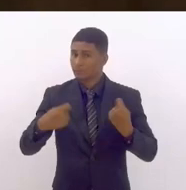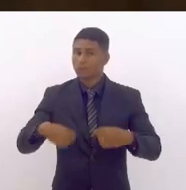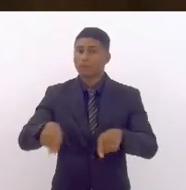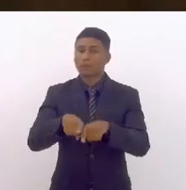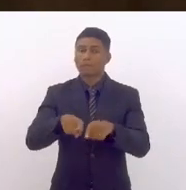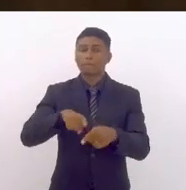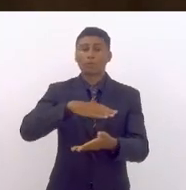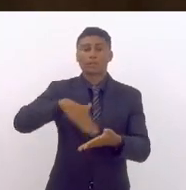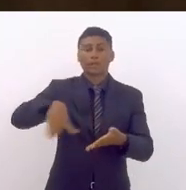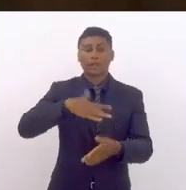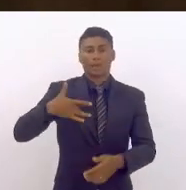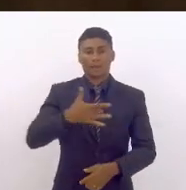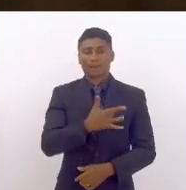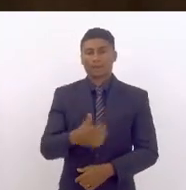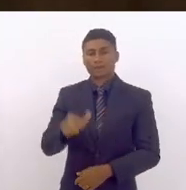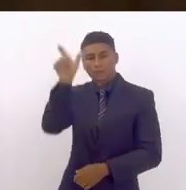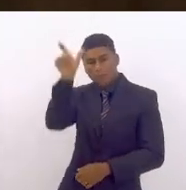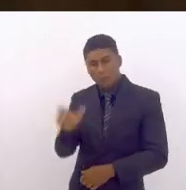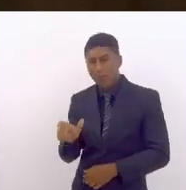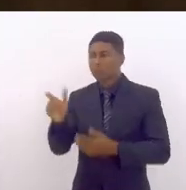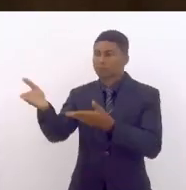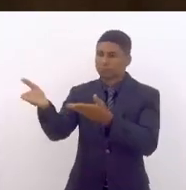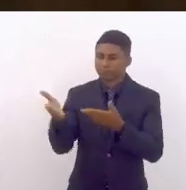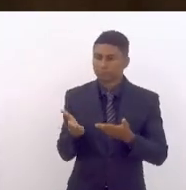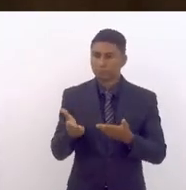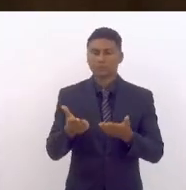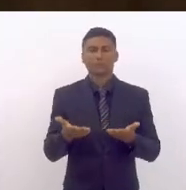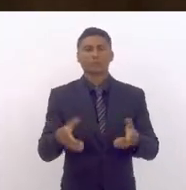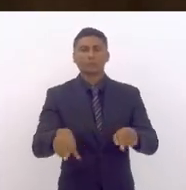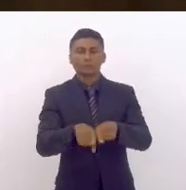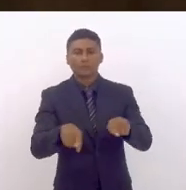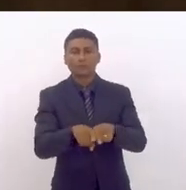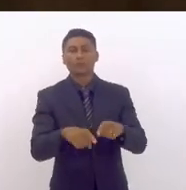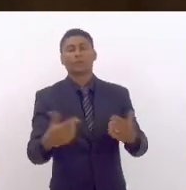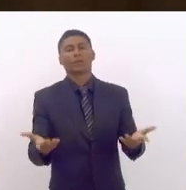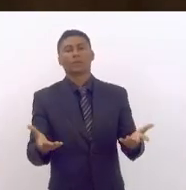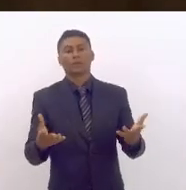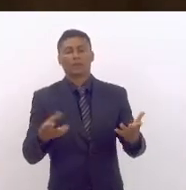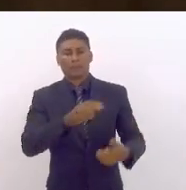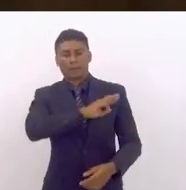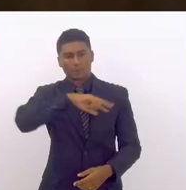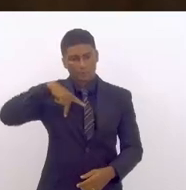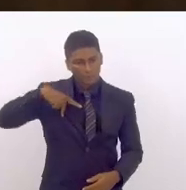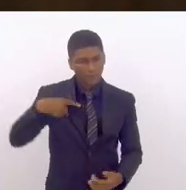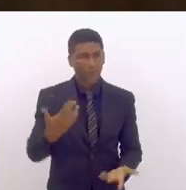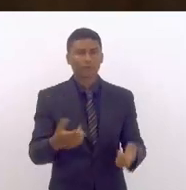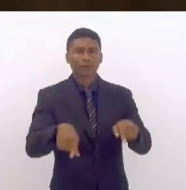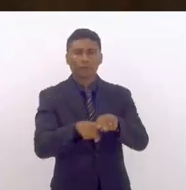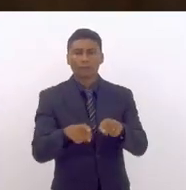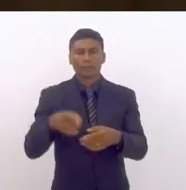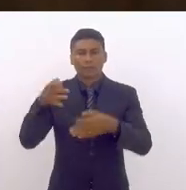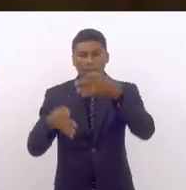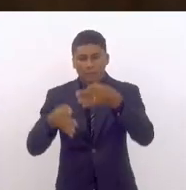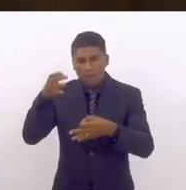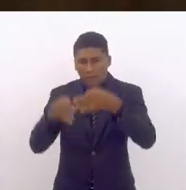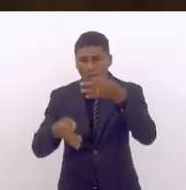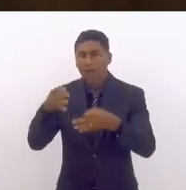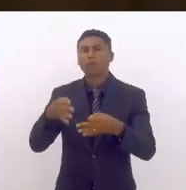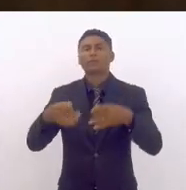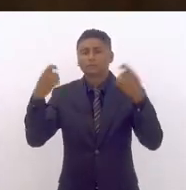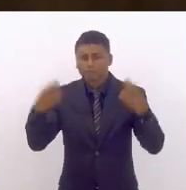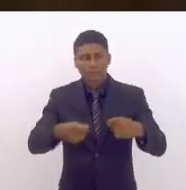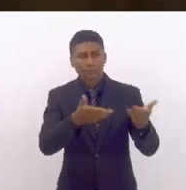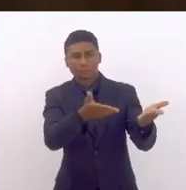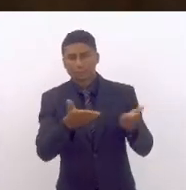de Saúde, se traga Ministério Público e Tribunal de Justiça, porque a denúncia já foi